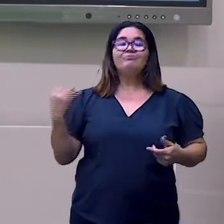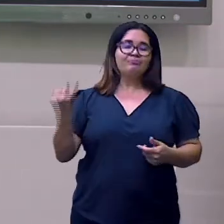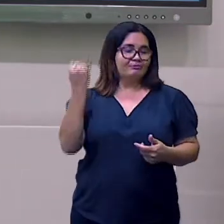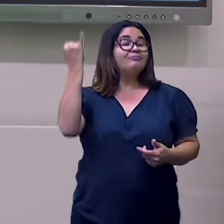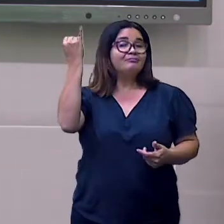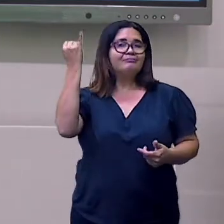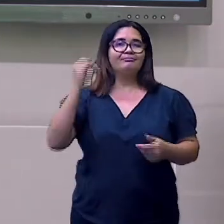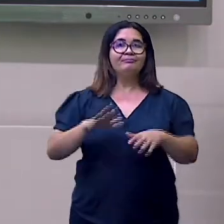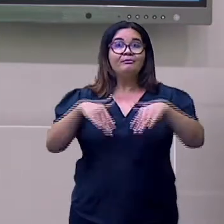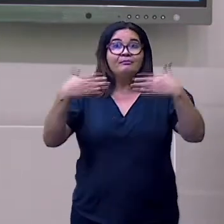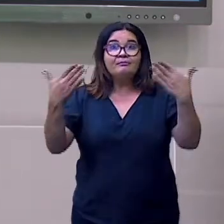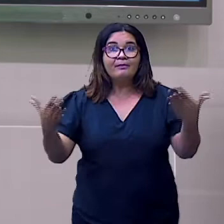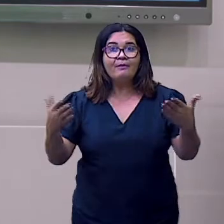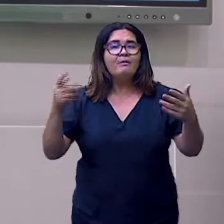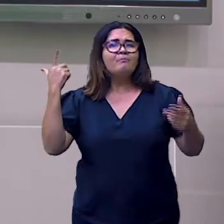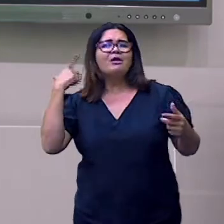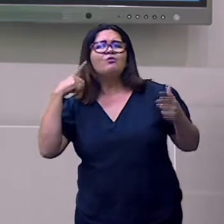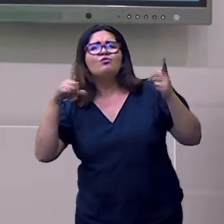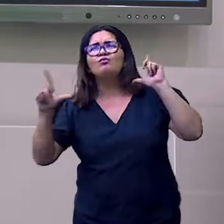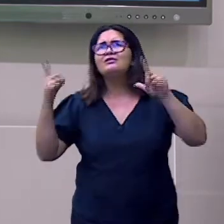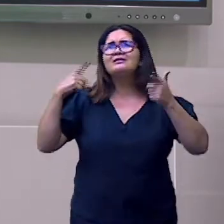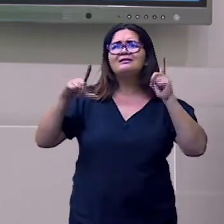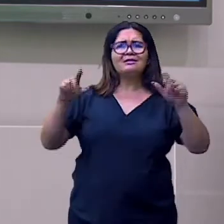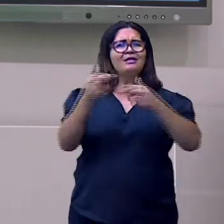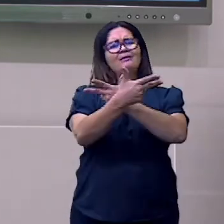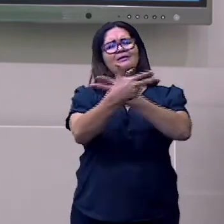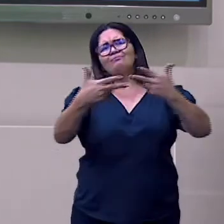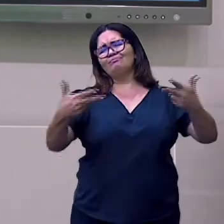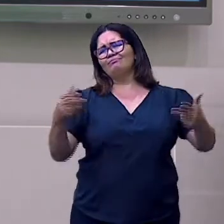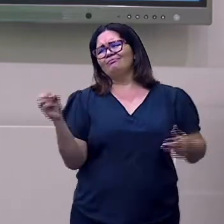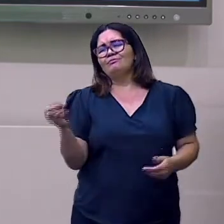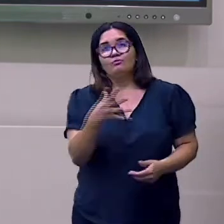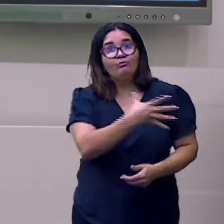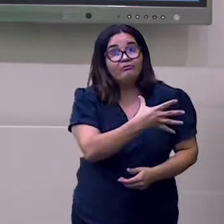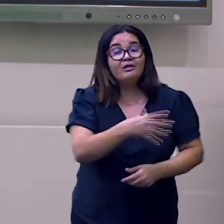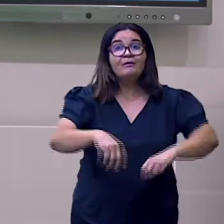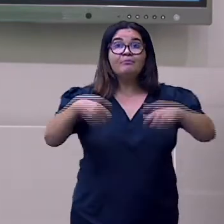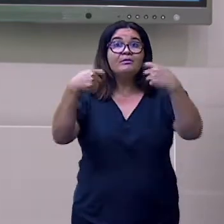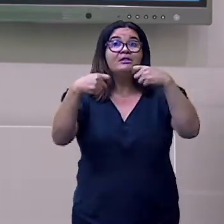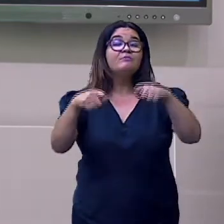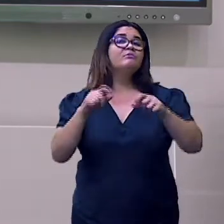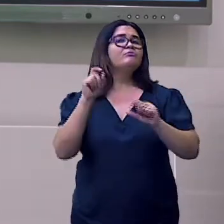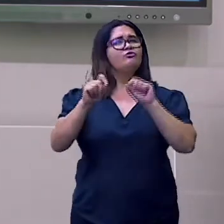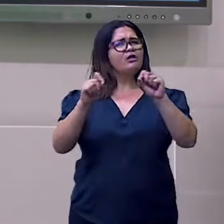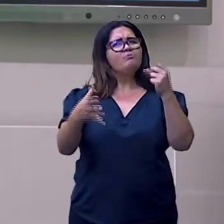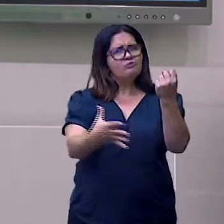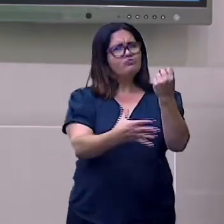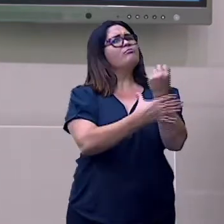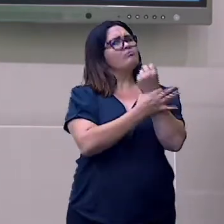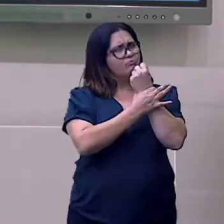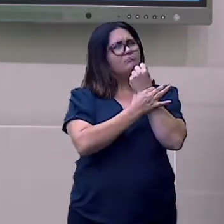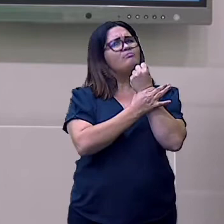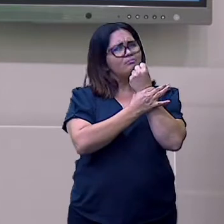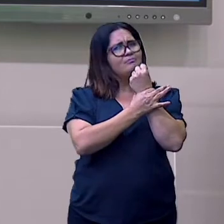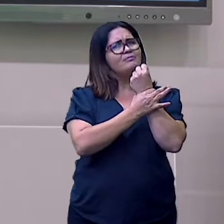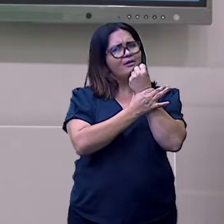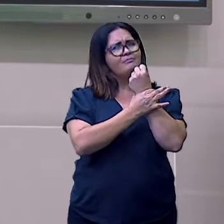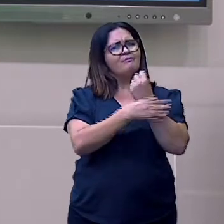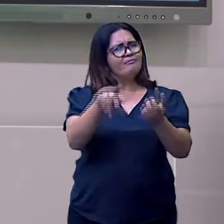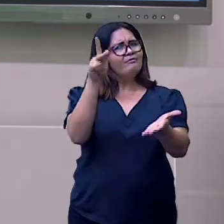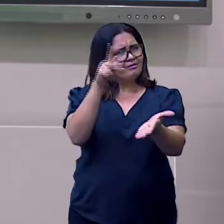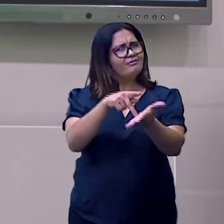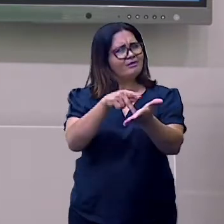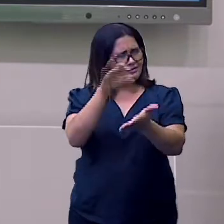para conseguir comprar coisas novas, precisaríamos de certas seguranças quanto ao nosso